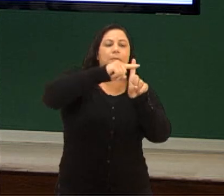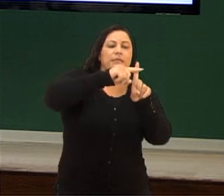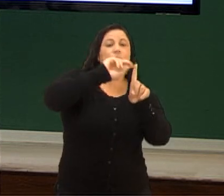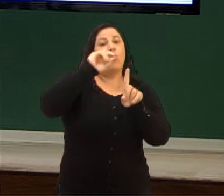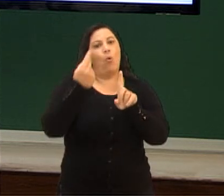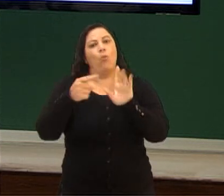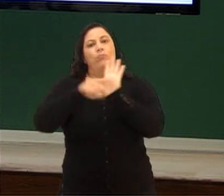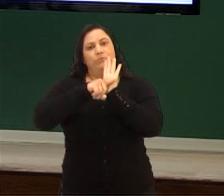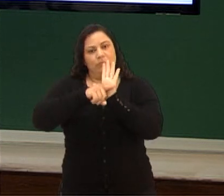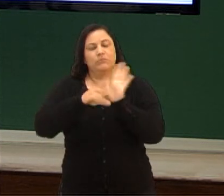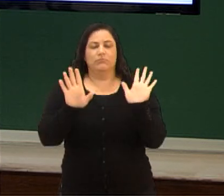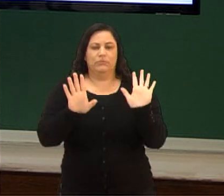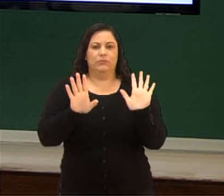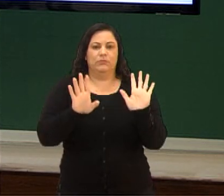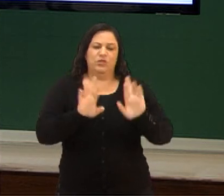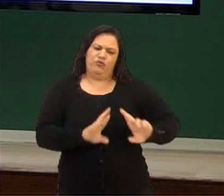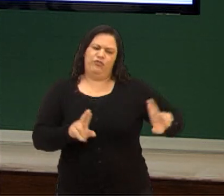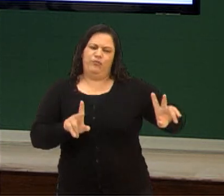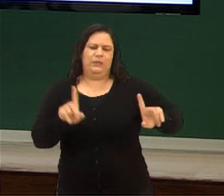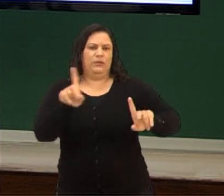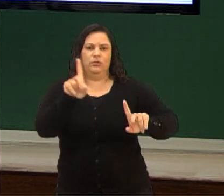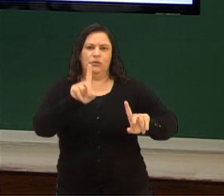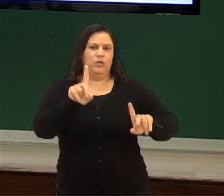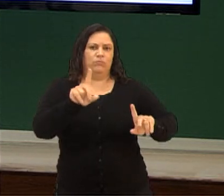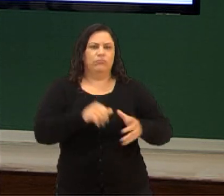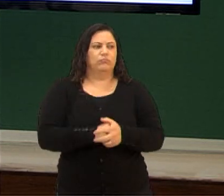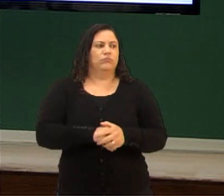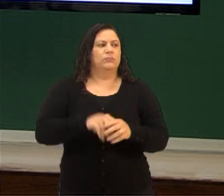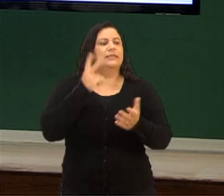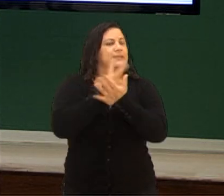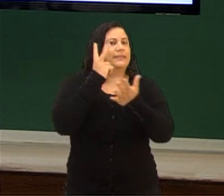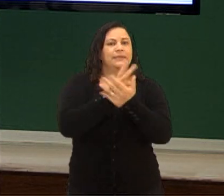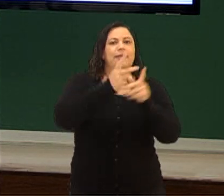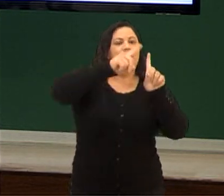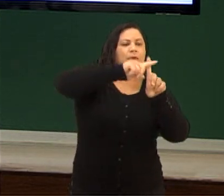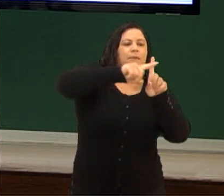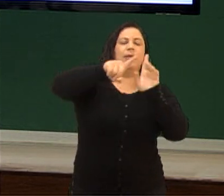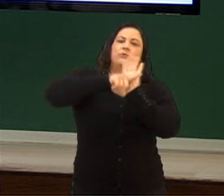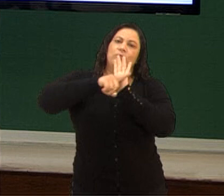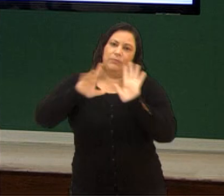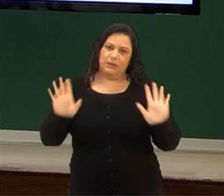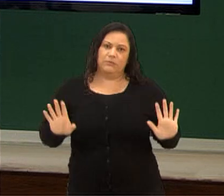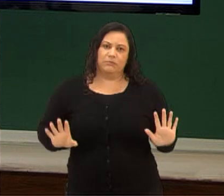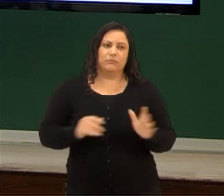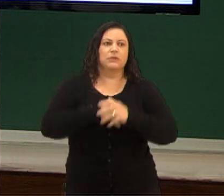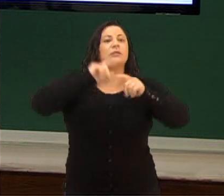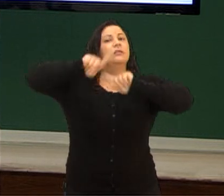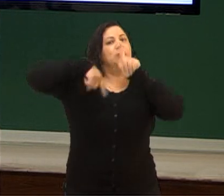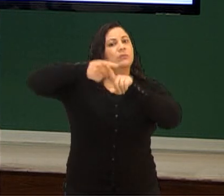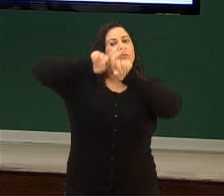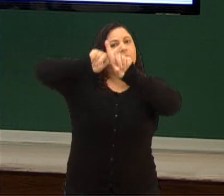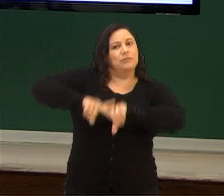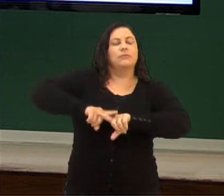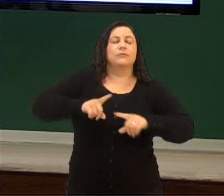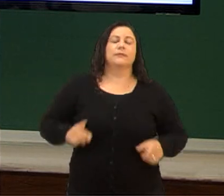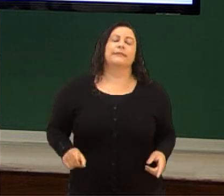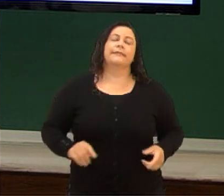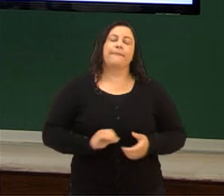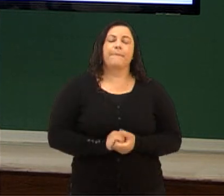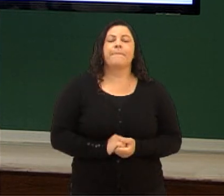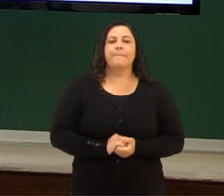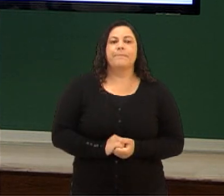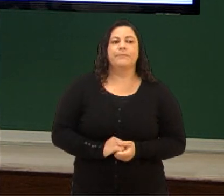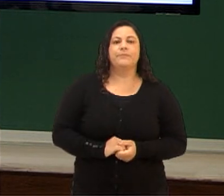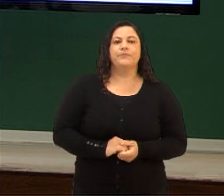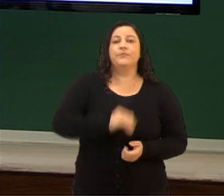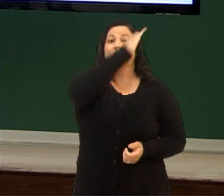menos ou vai ser mais. Nunca vai ser diferente disso. Importante que vocês saibam. Agora, vamos fazer a multiplicação. Diagonal principal, certo? 1